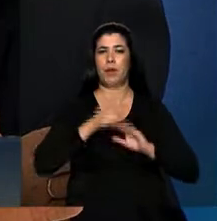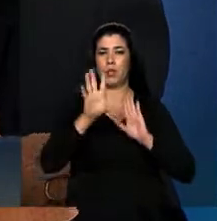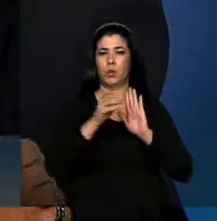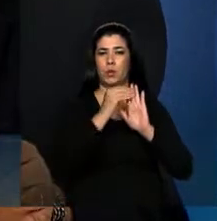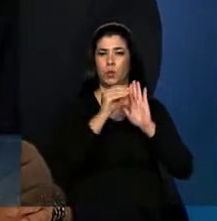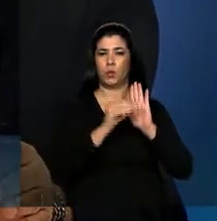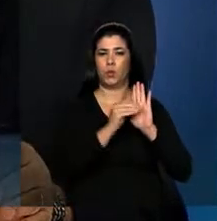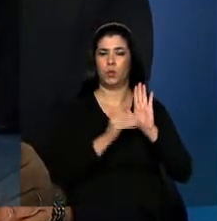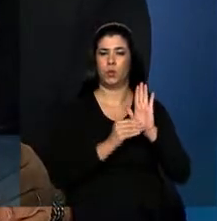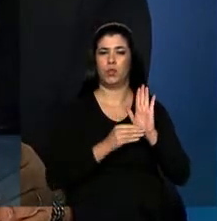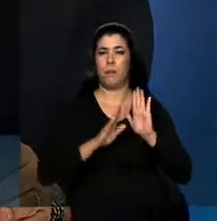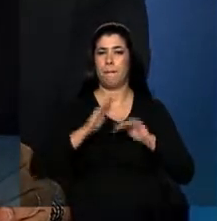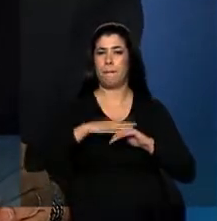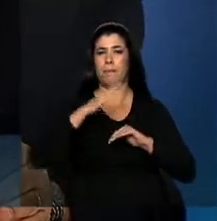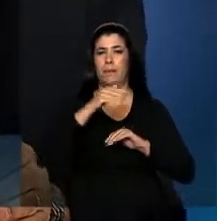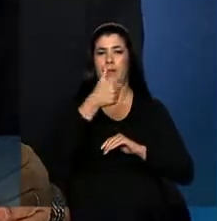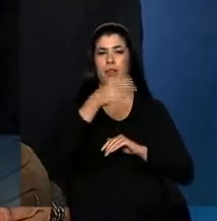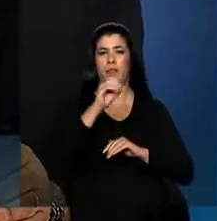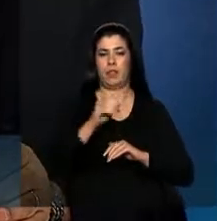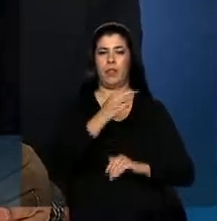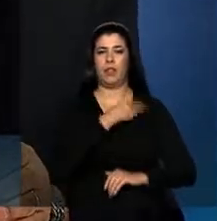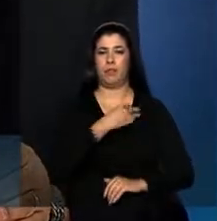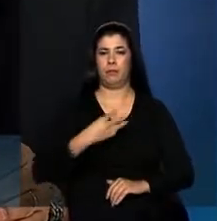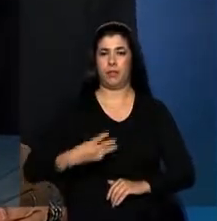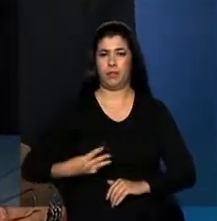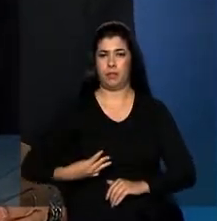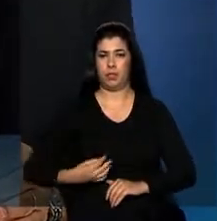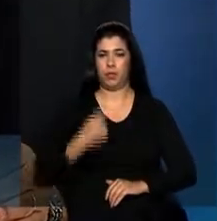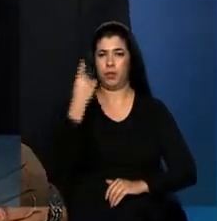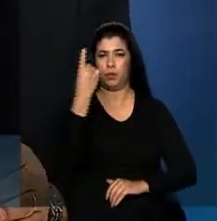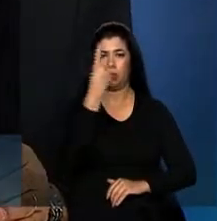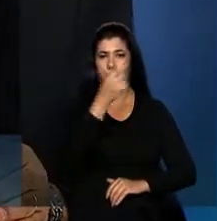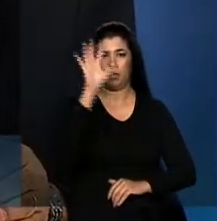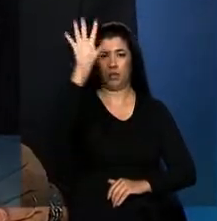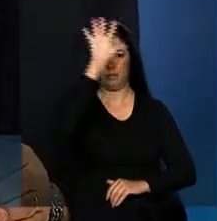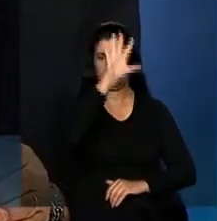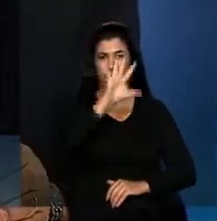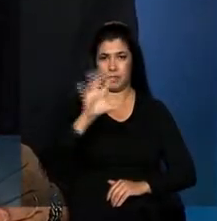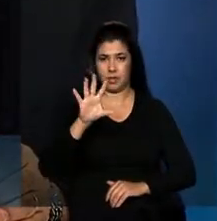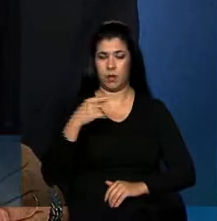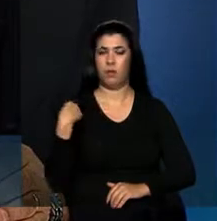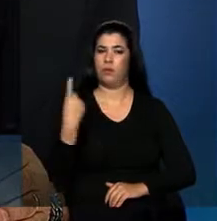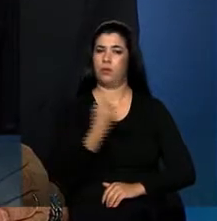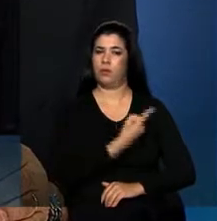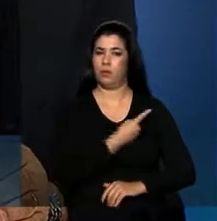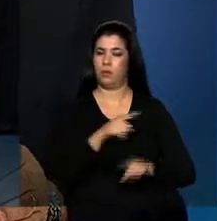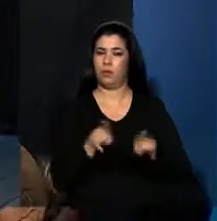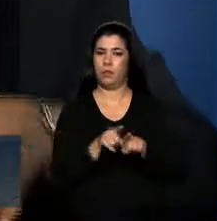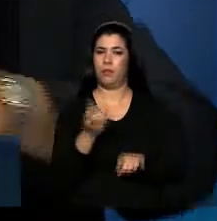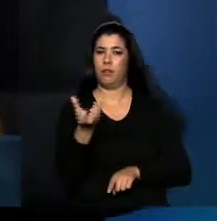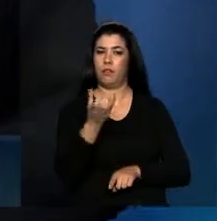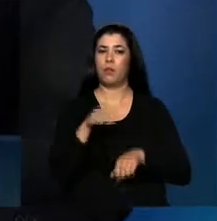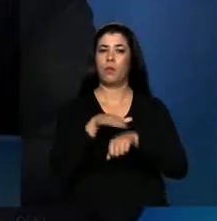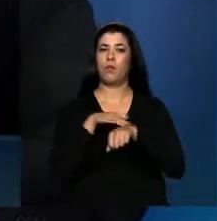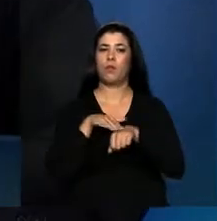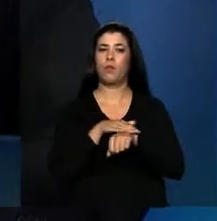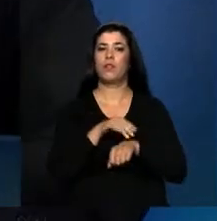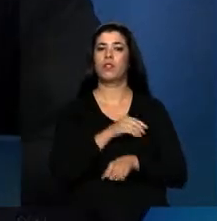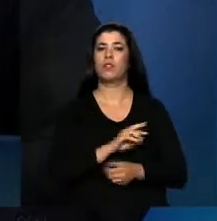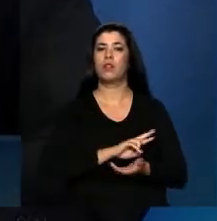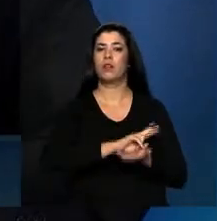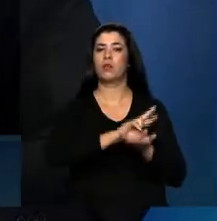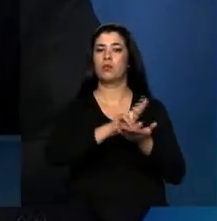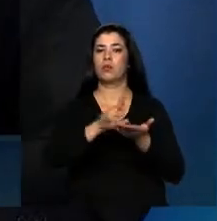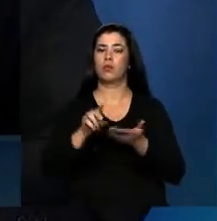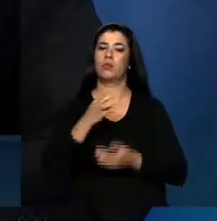Estado. E nós queremos conversar com os próprios ministros. E nós dissemos para ela que,